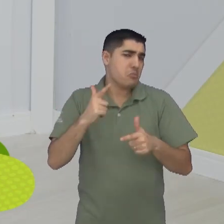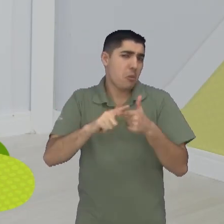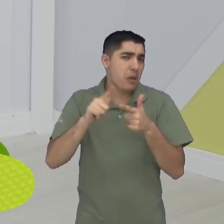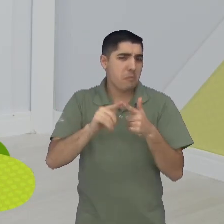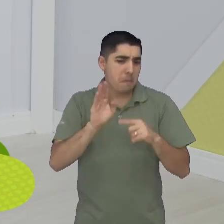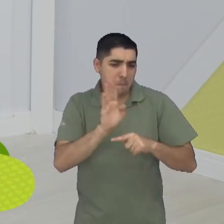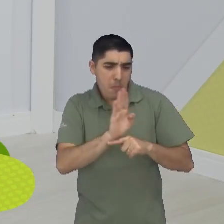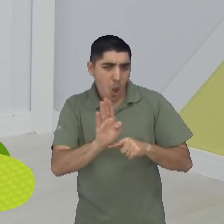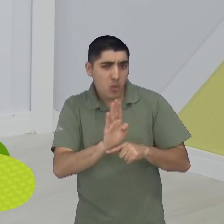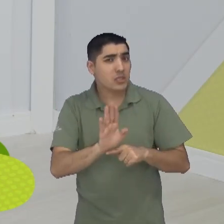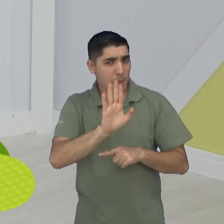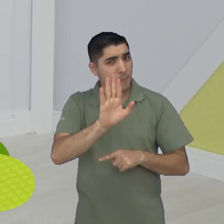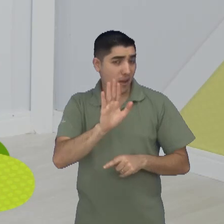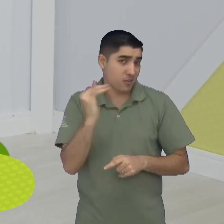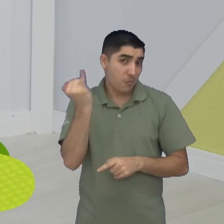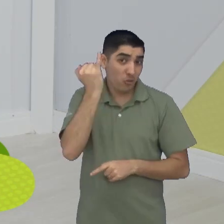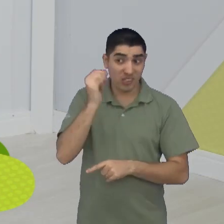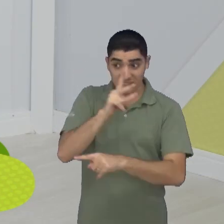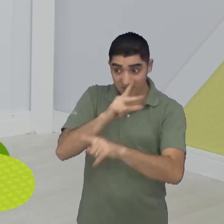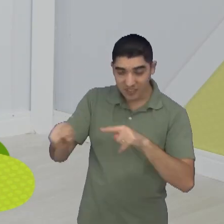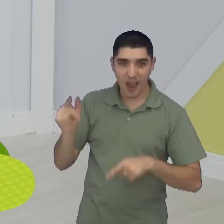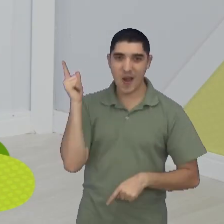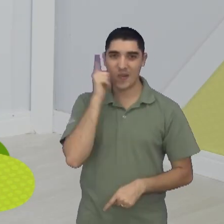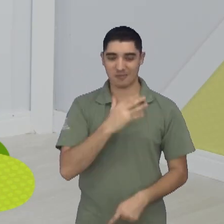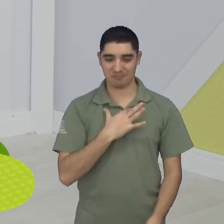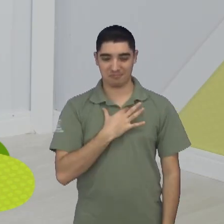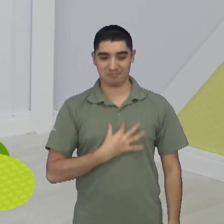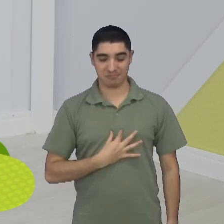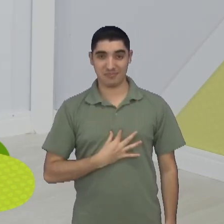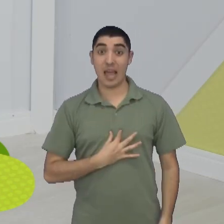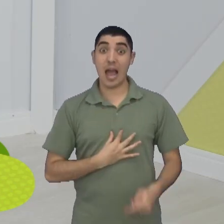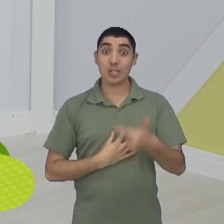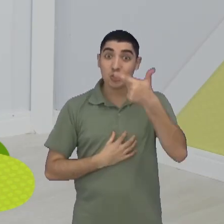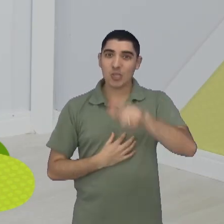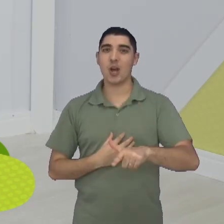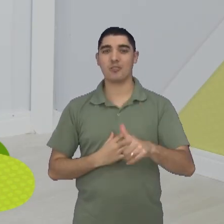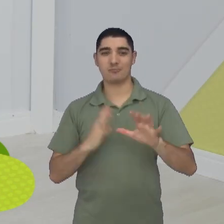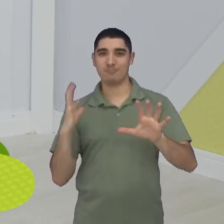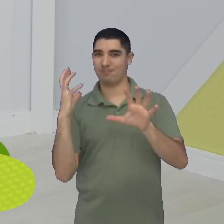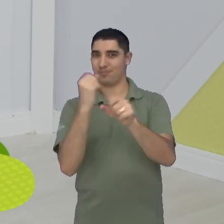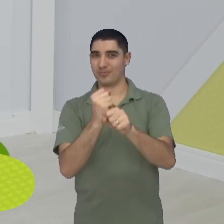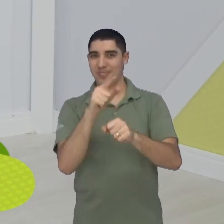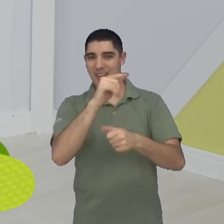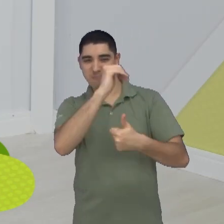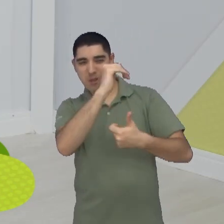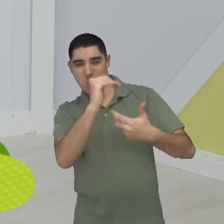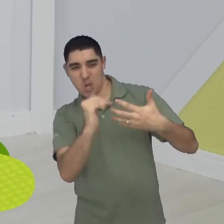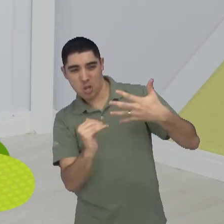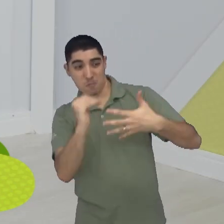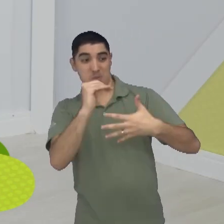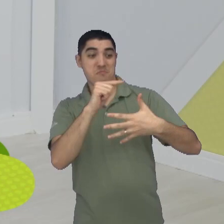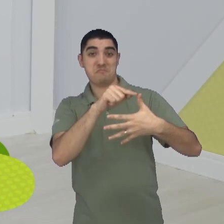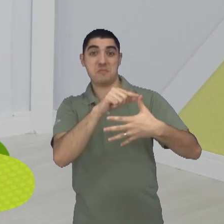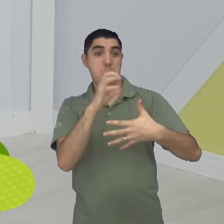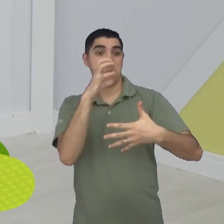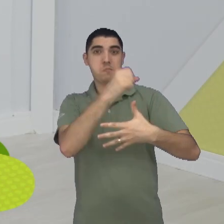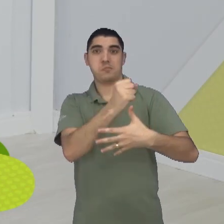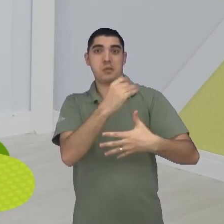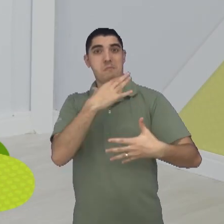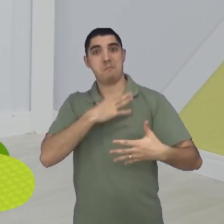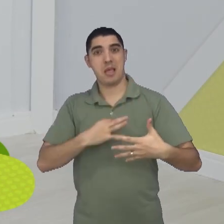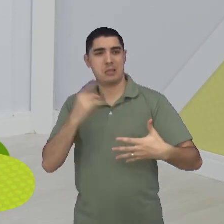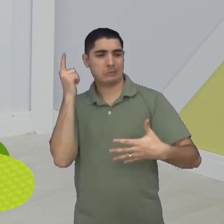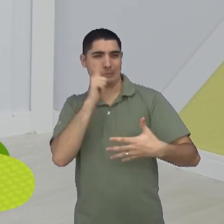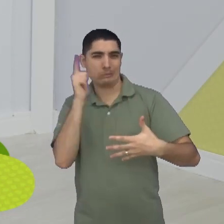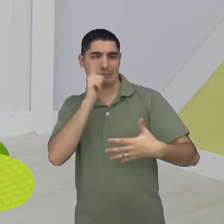né, mas vale uma medalha pelo menos aí, uma medalha para a gente colocar a mais, né, colocar no quadro de medalhas ali com uma